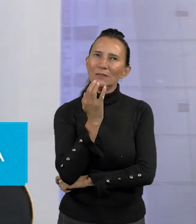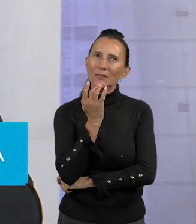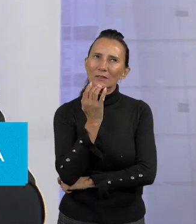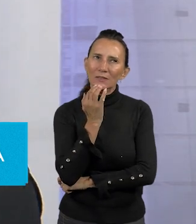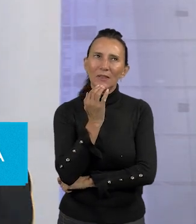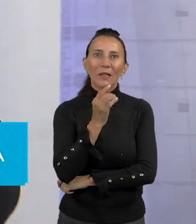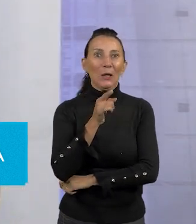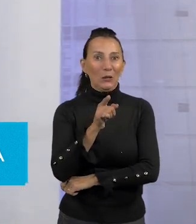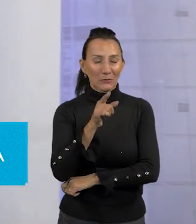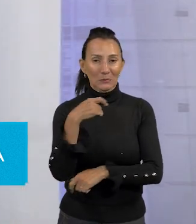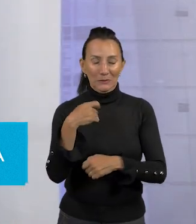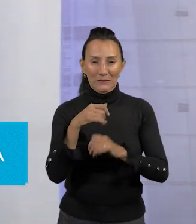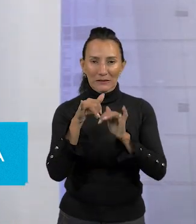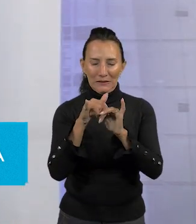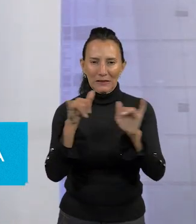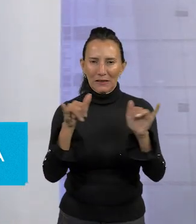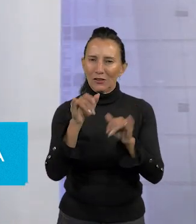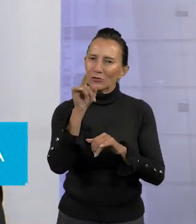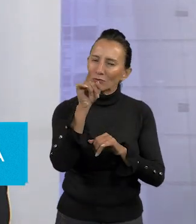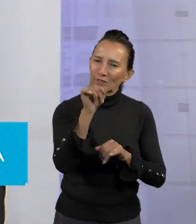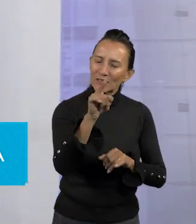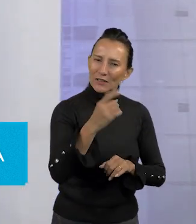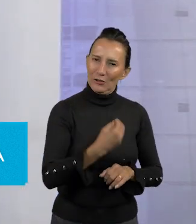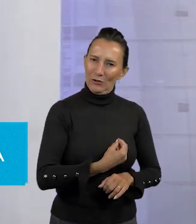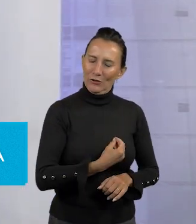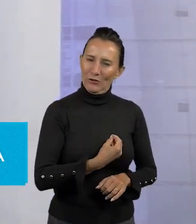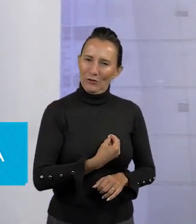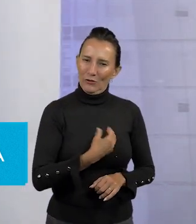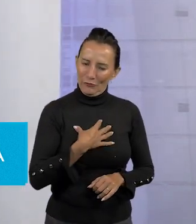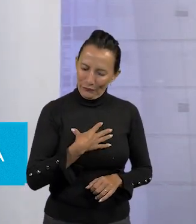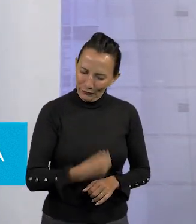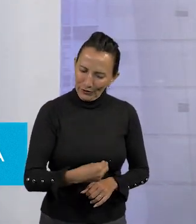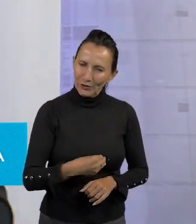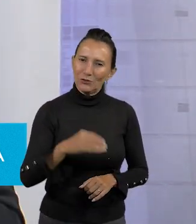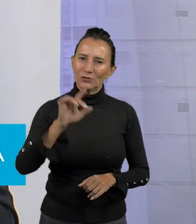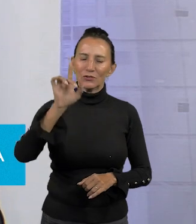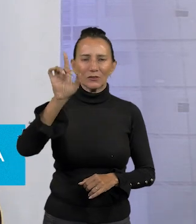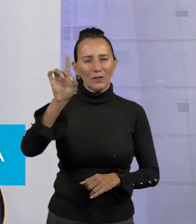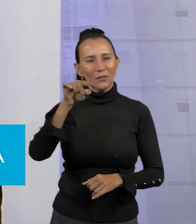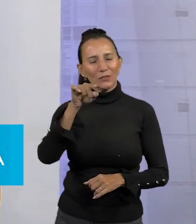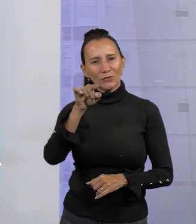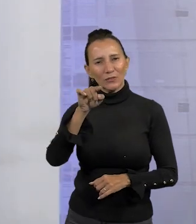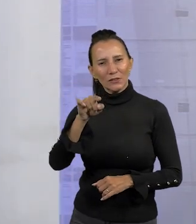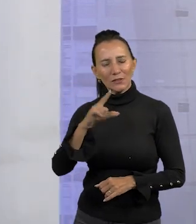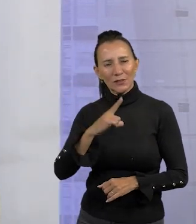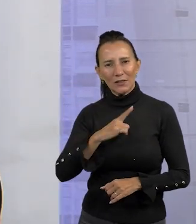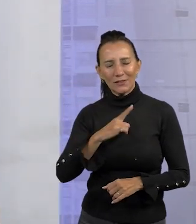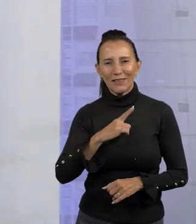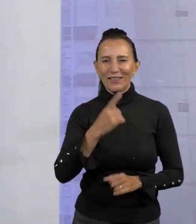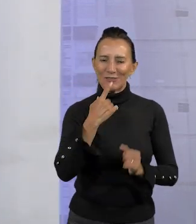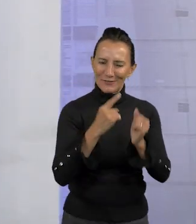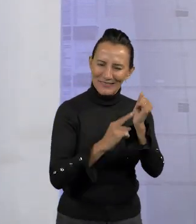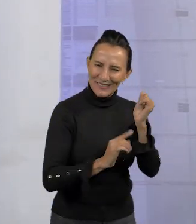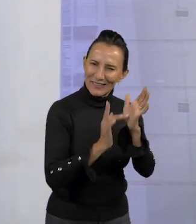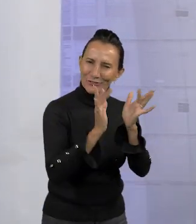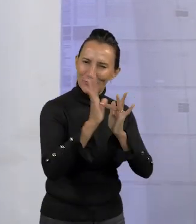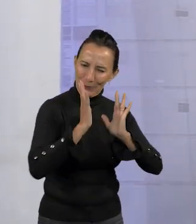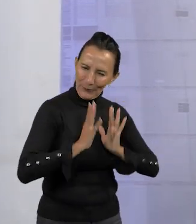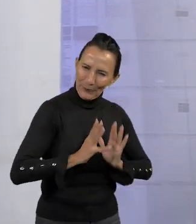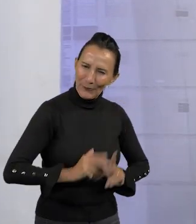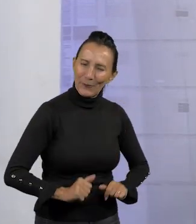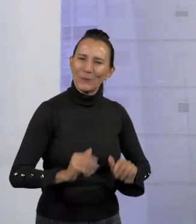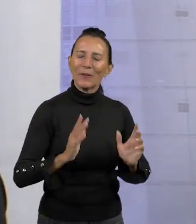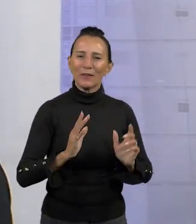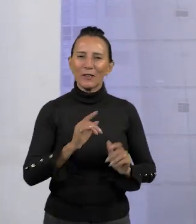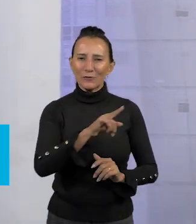declarar que você é filho de Deus que você é lavado Pelo Sangue de Jesus que você está aqui n está nesta terra e que